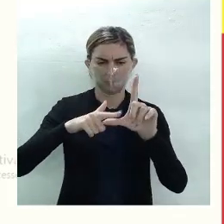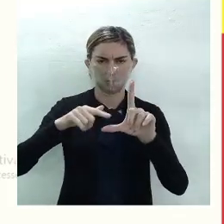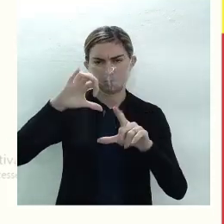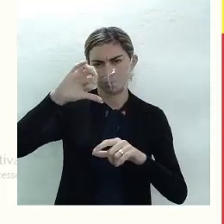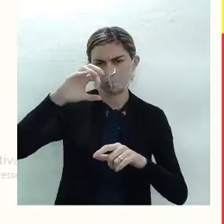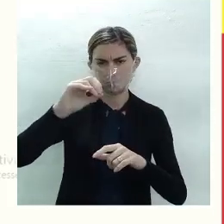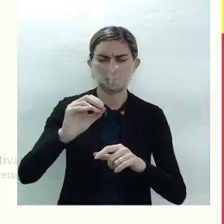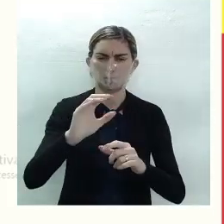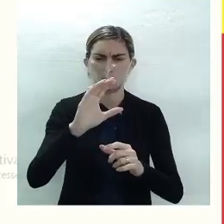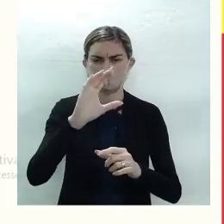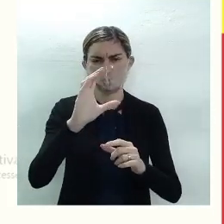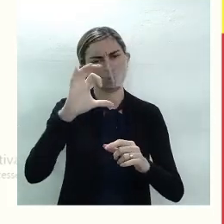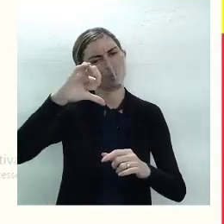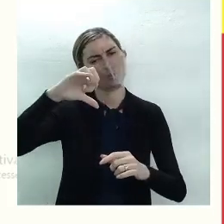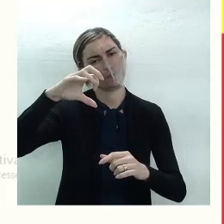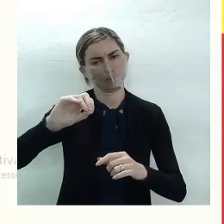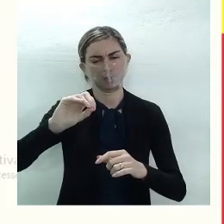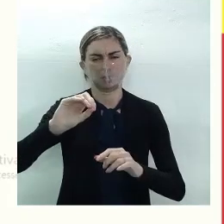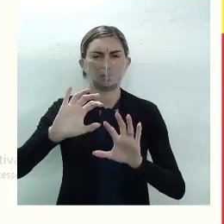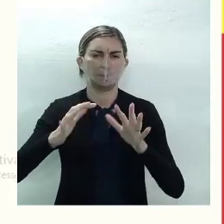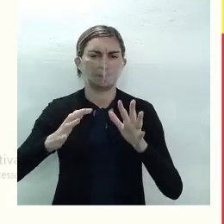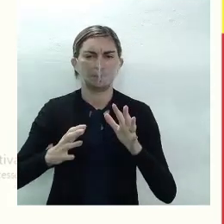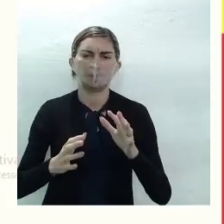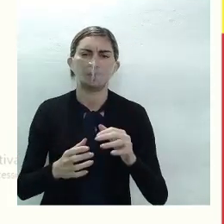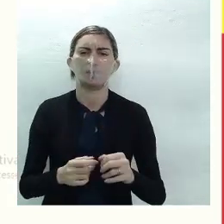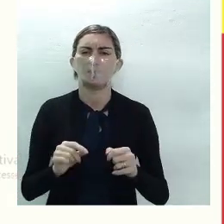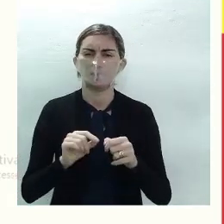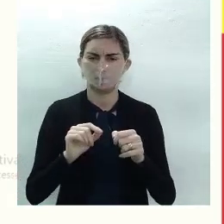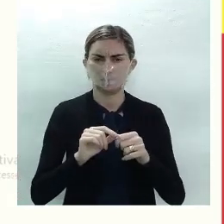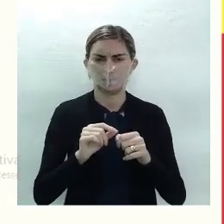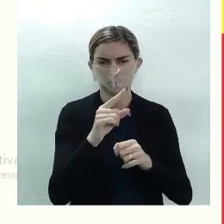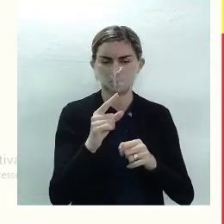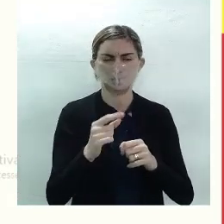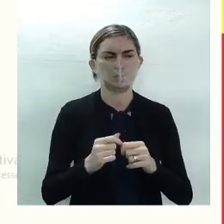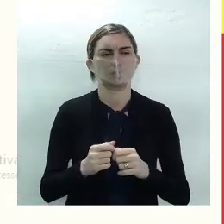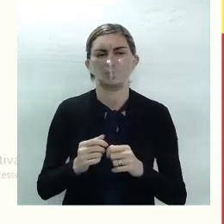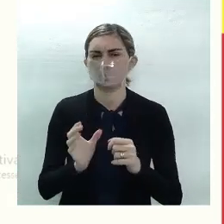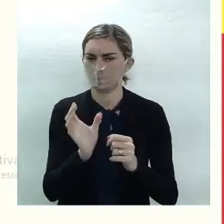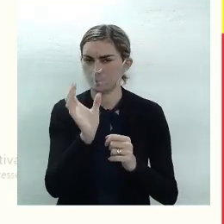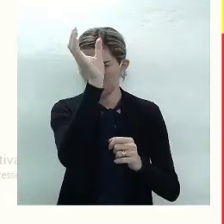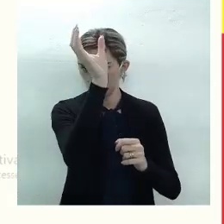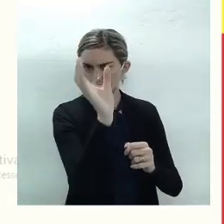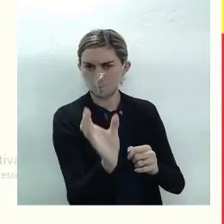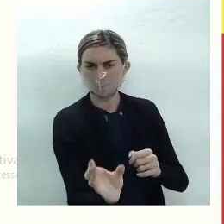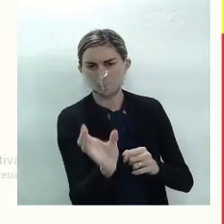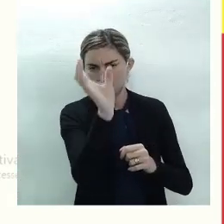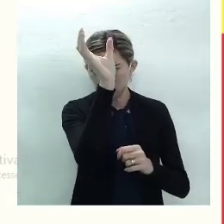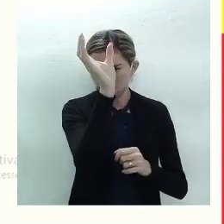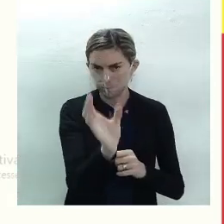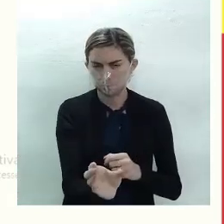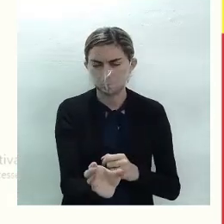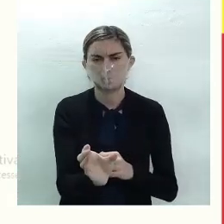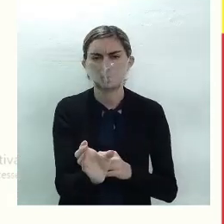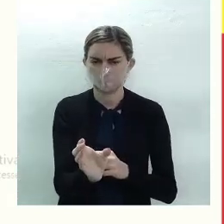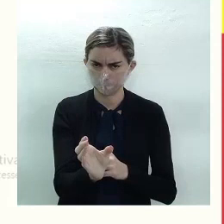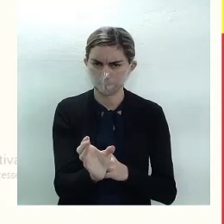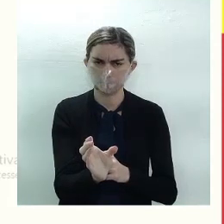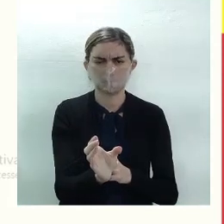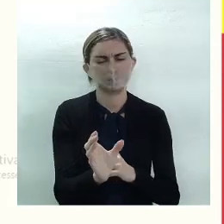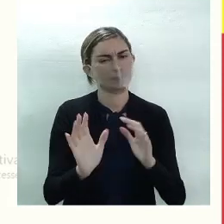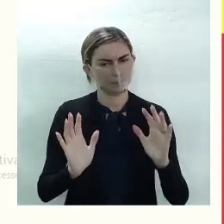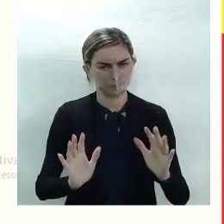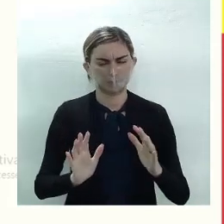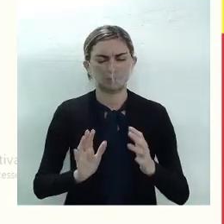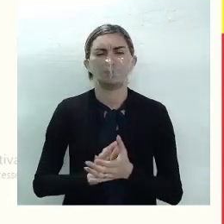então ele fez um giro de 90 graus. Então a imagem fez esse giro, ficou assim. nesse formato em pé, vamos